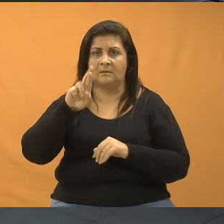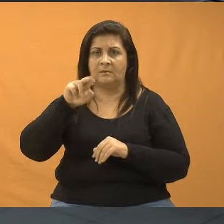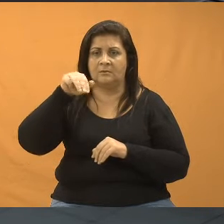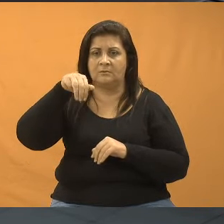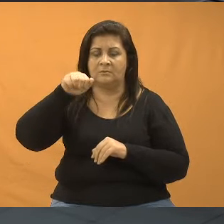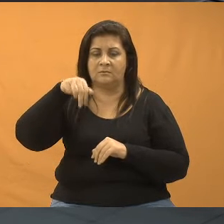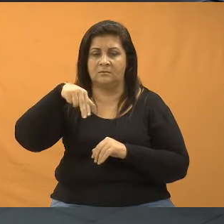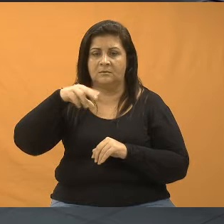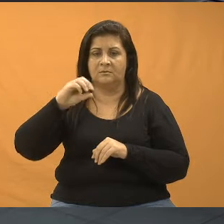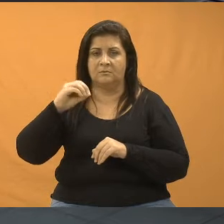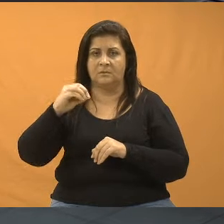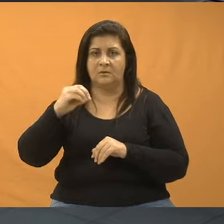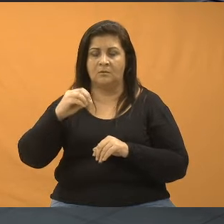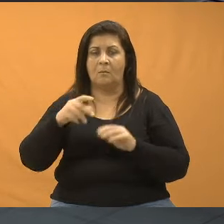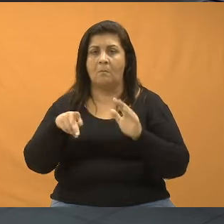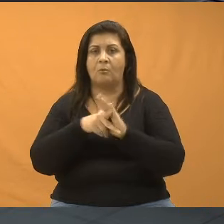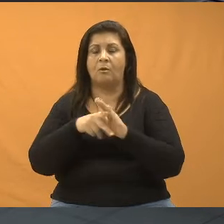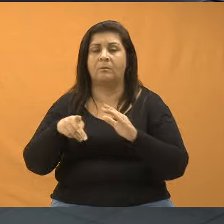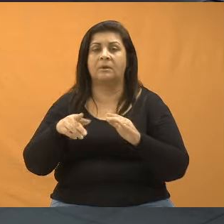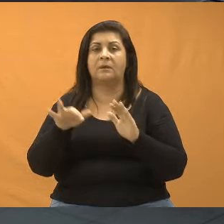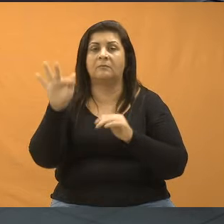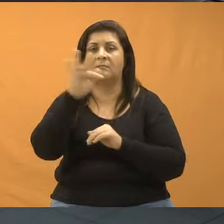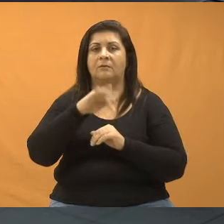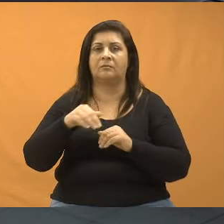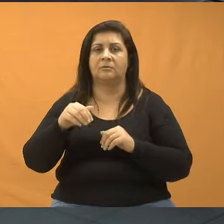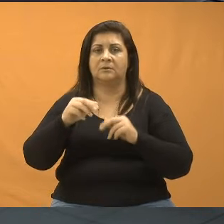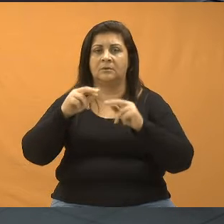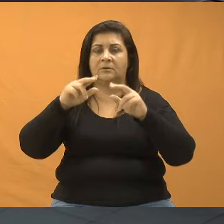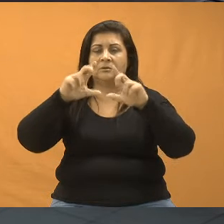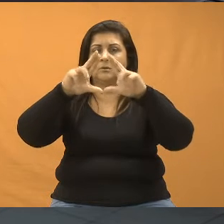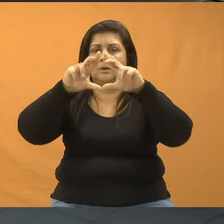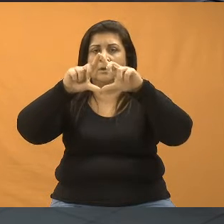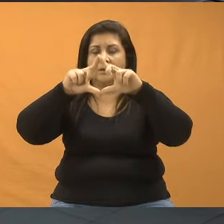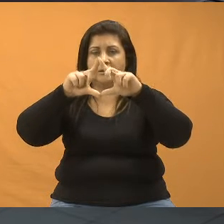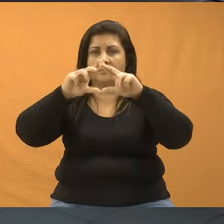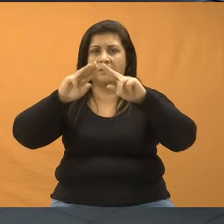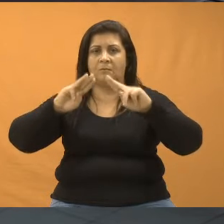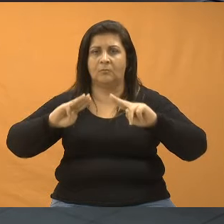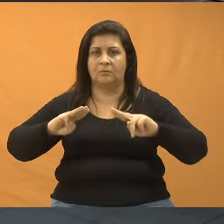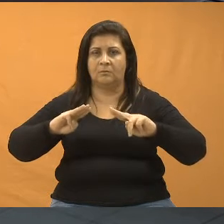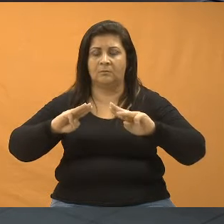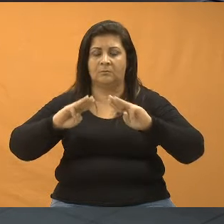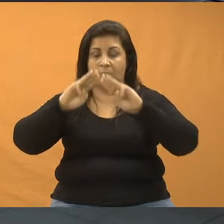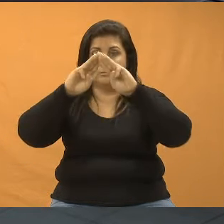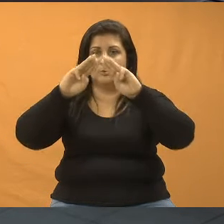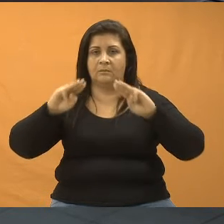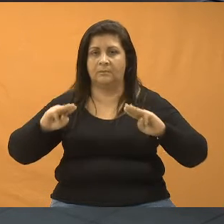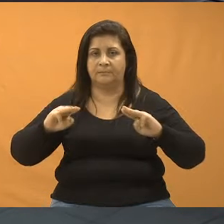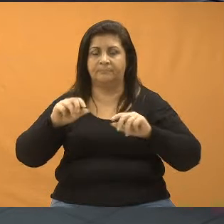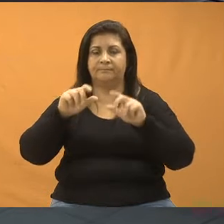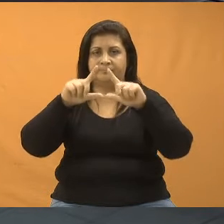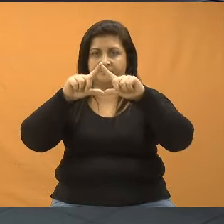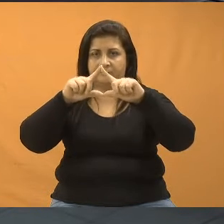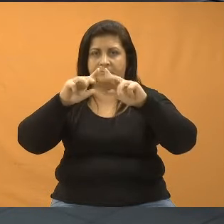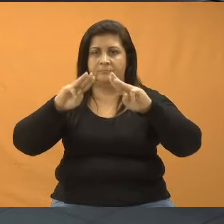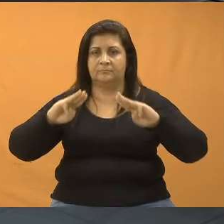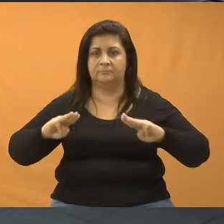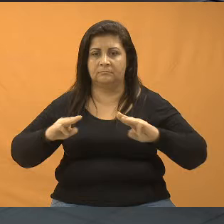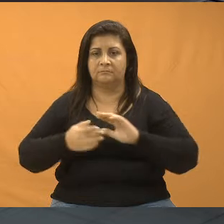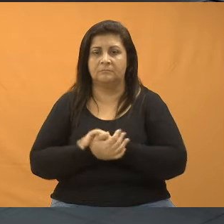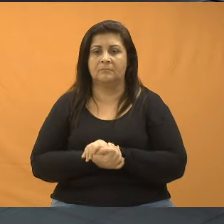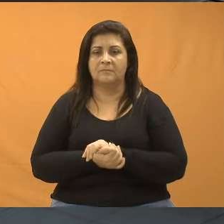Morumbi, e dizer que a faculdade, não vai deixar bem claro, Celso, a faculdade não